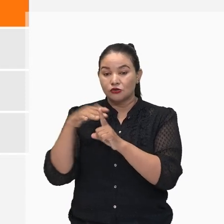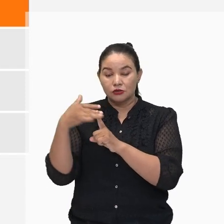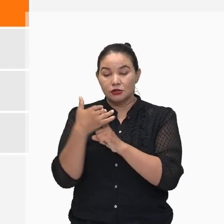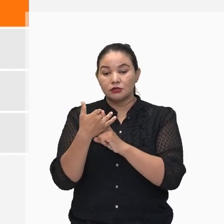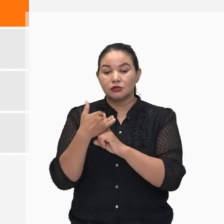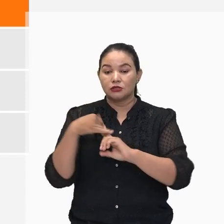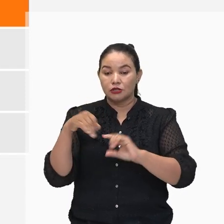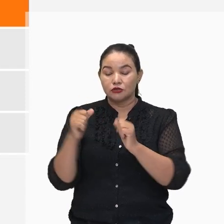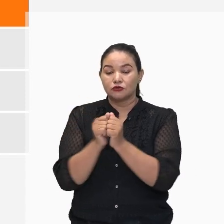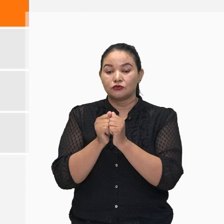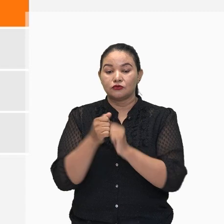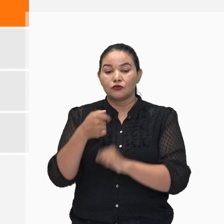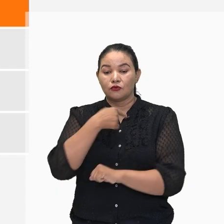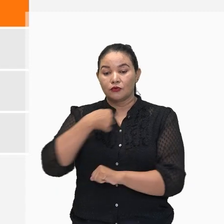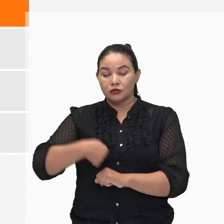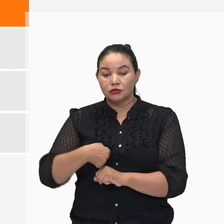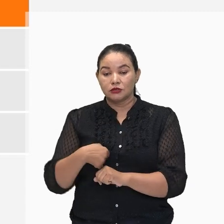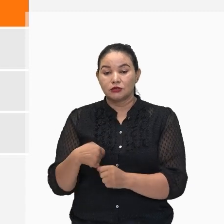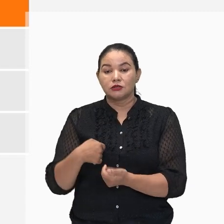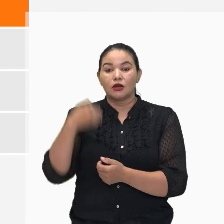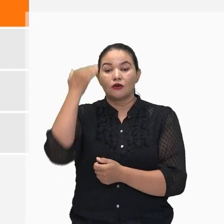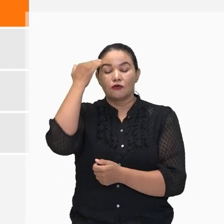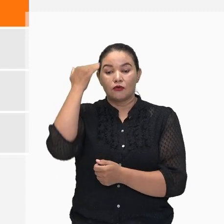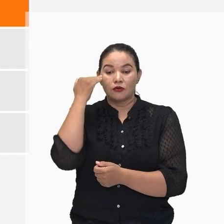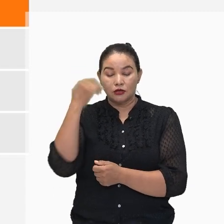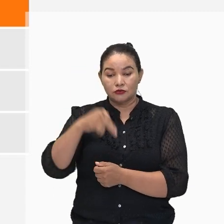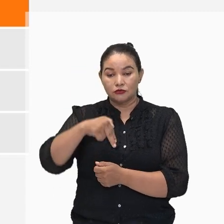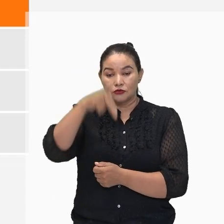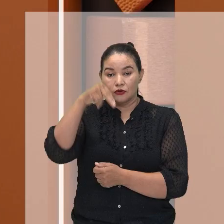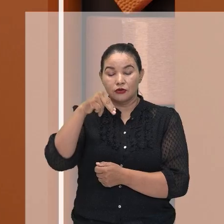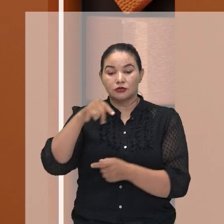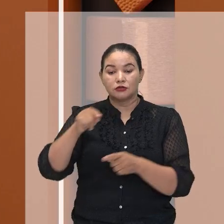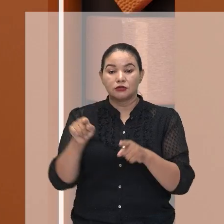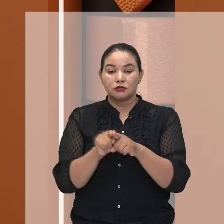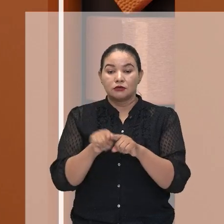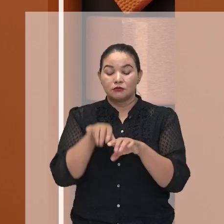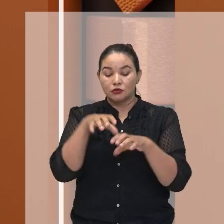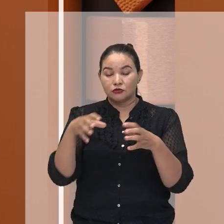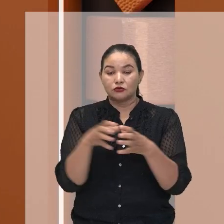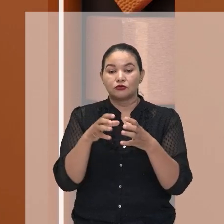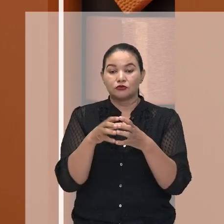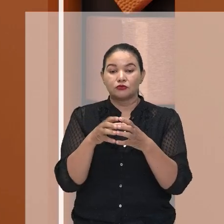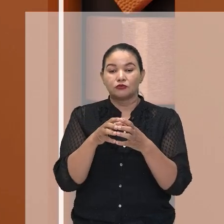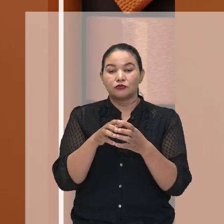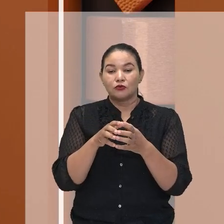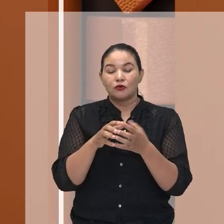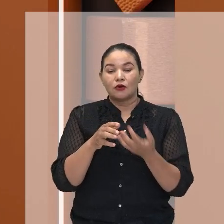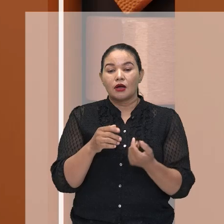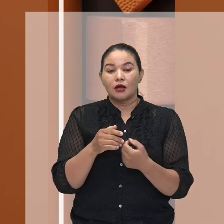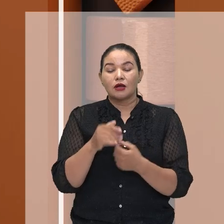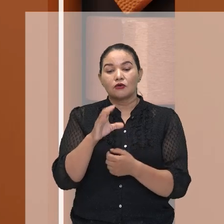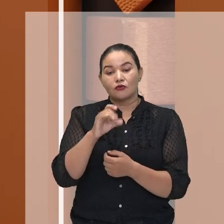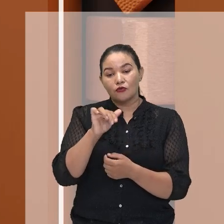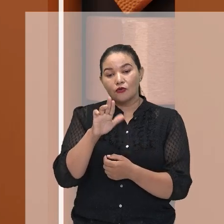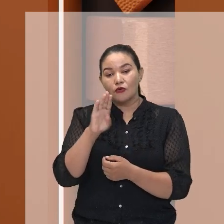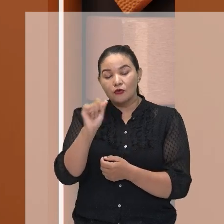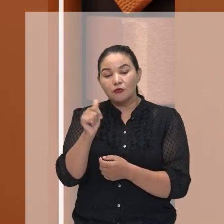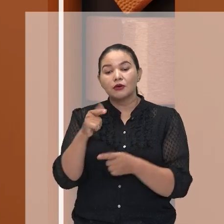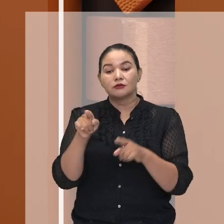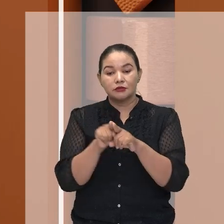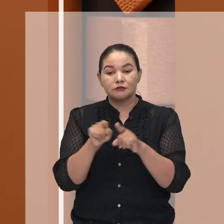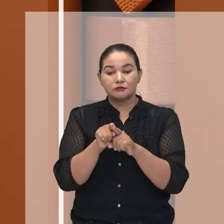com a China, junto com a Coreia do Norte, tá? E também junto com o Laos, já em Cuba, aqui na América,